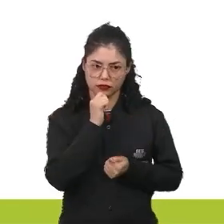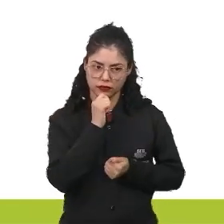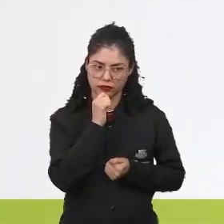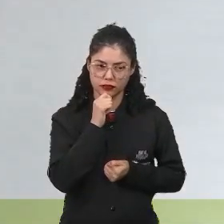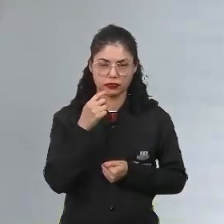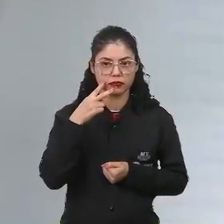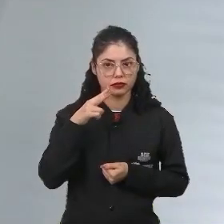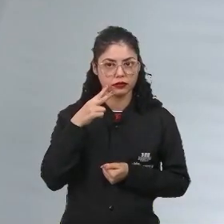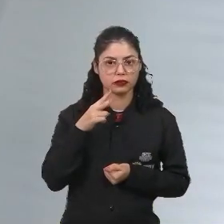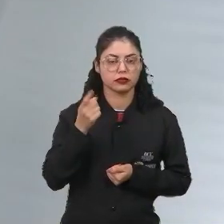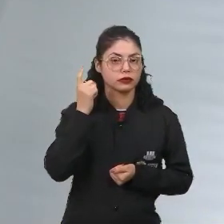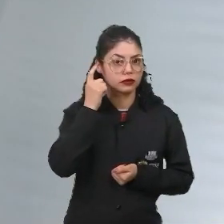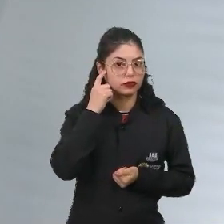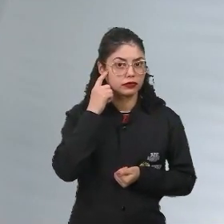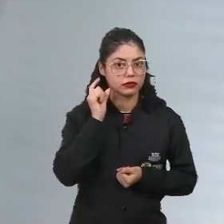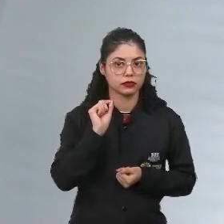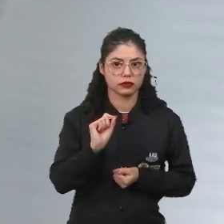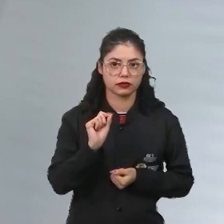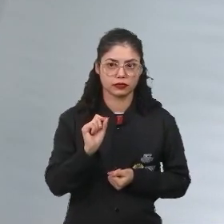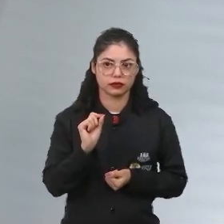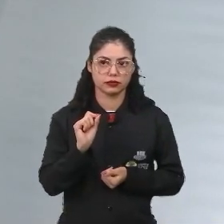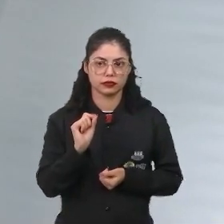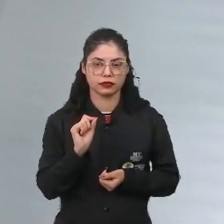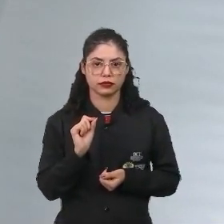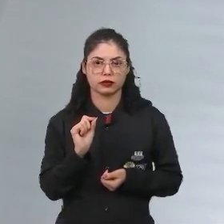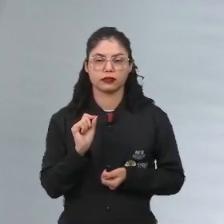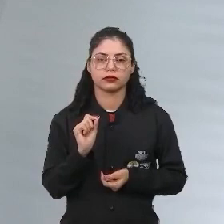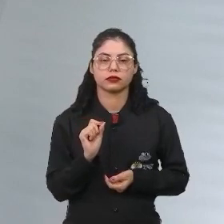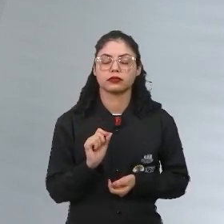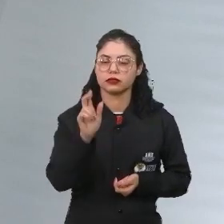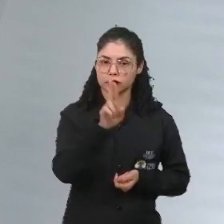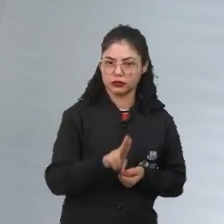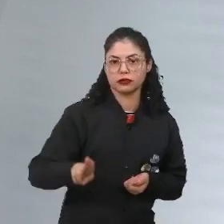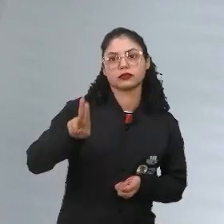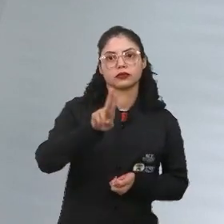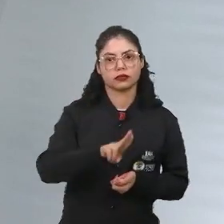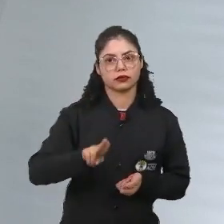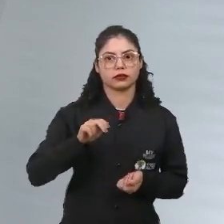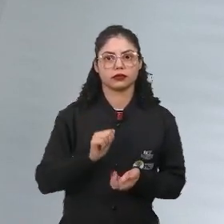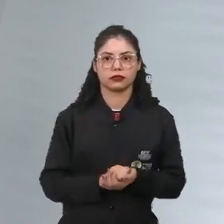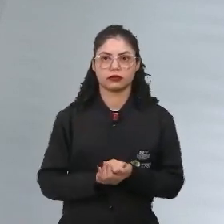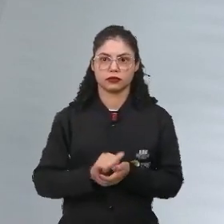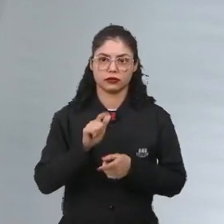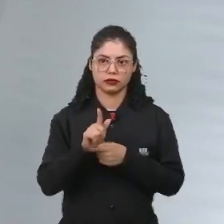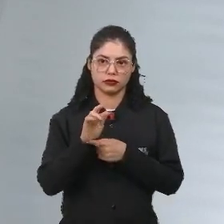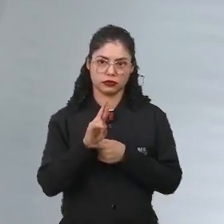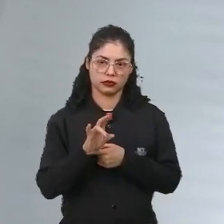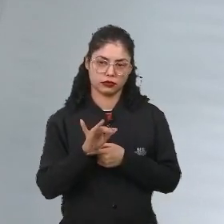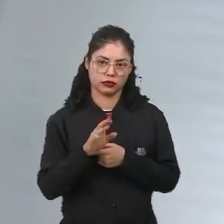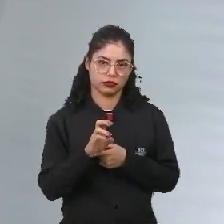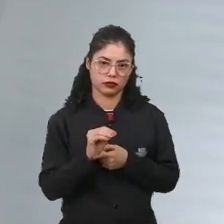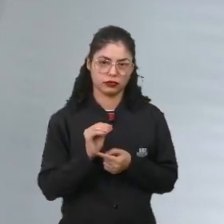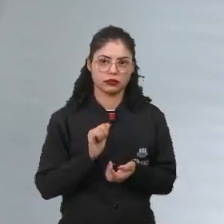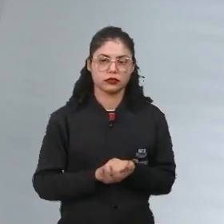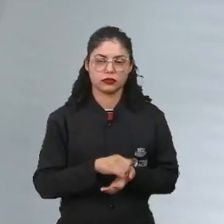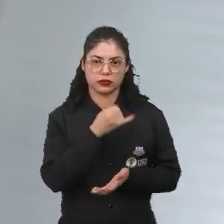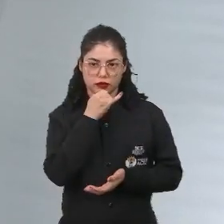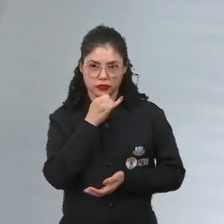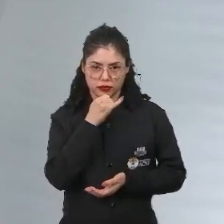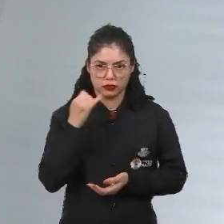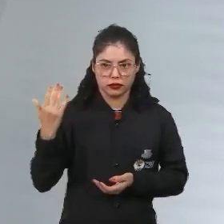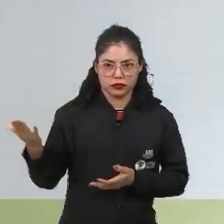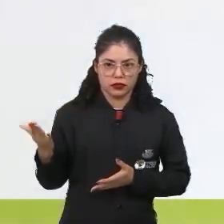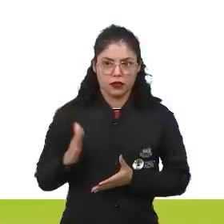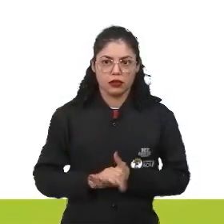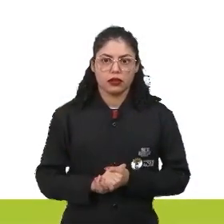à nossa mente, principalmente, é a utilização no garimpo. Como assim? No